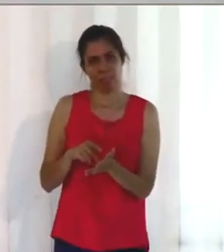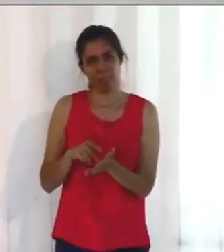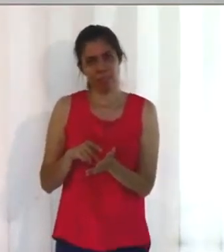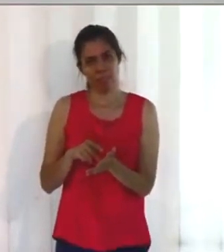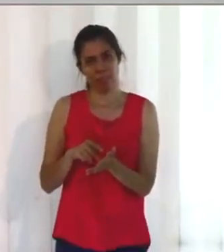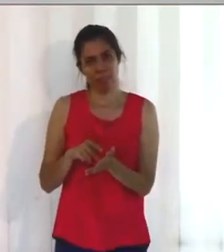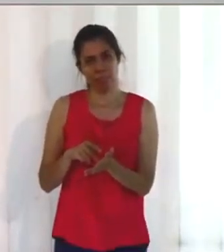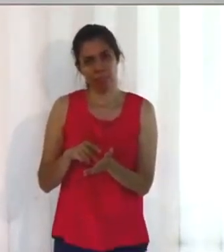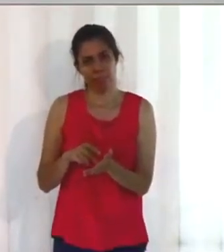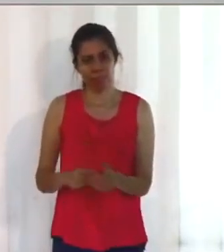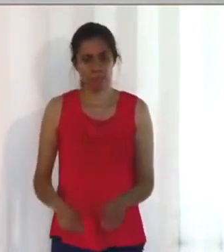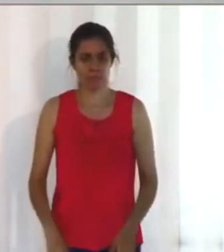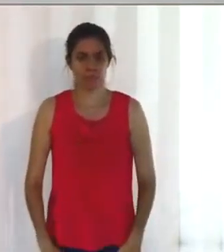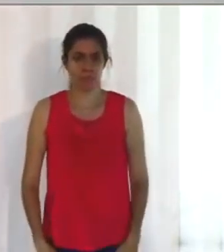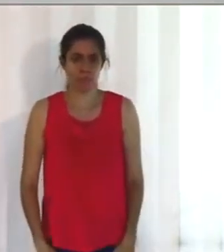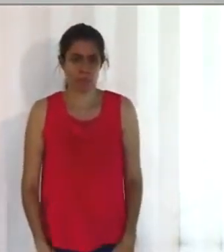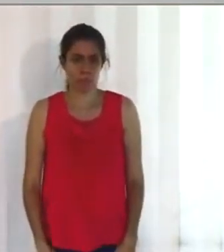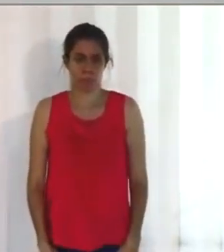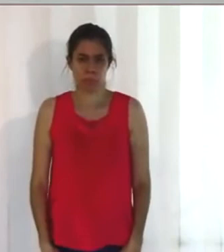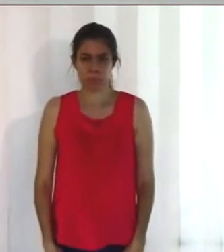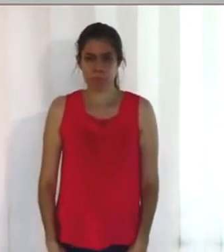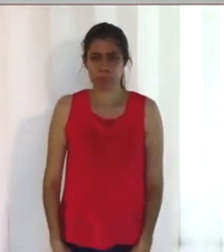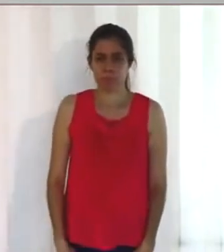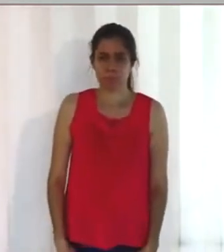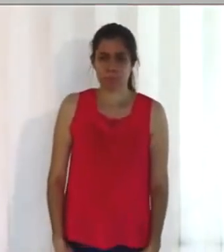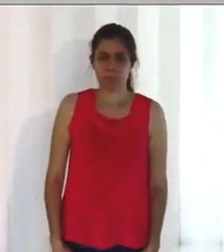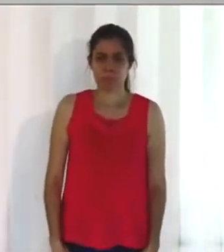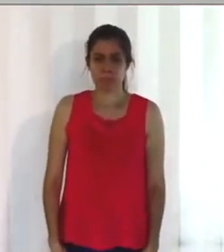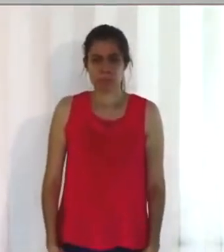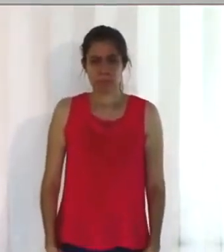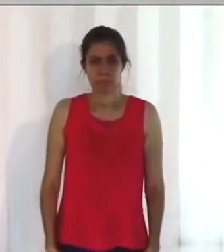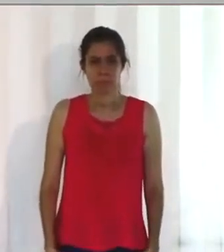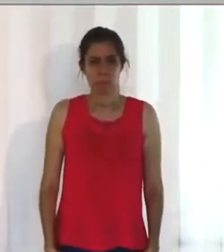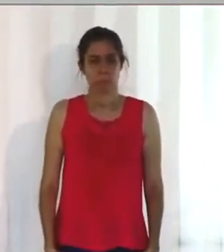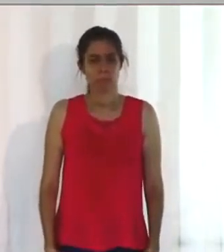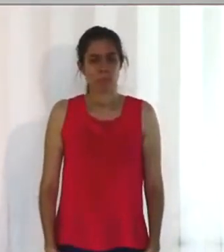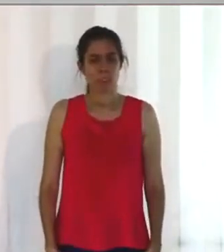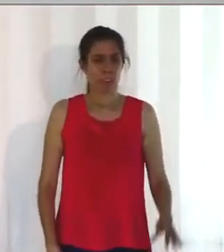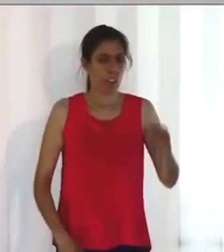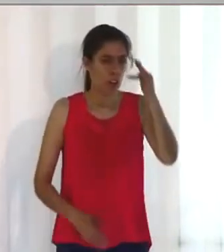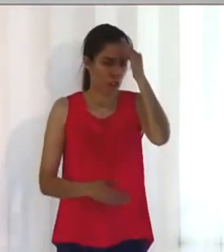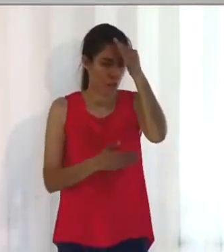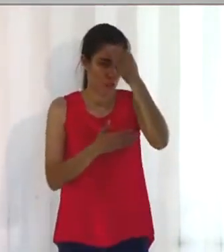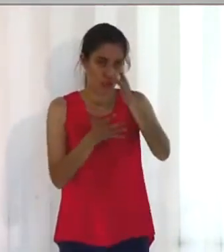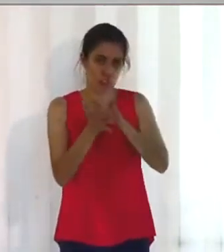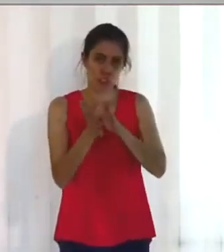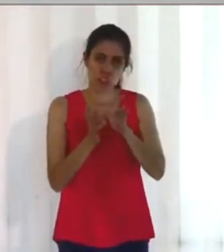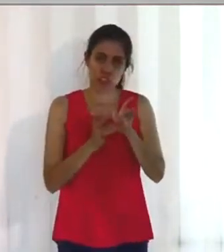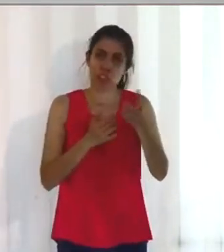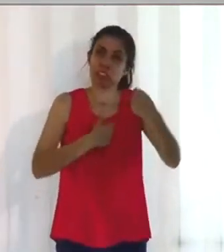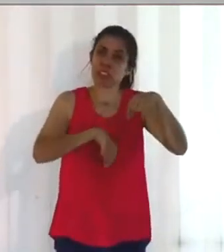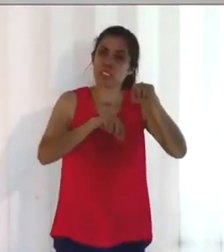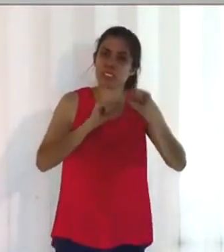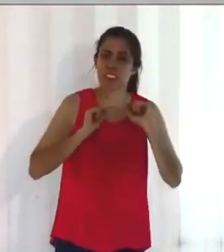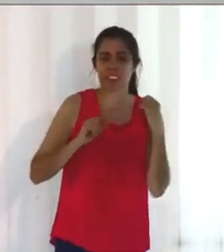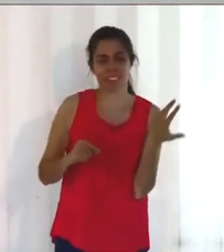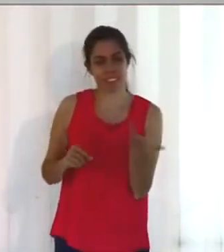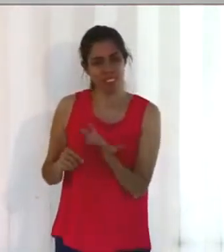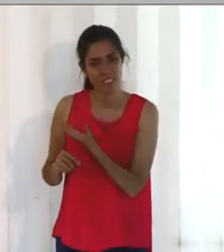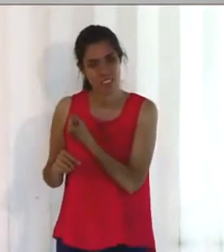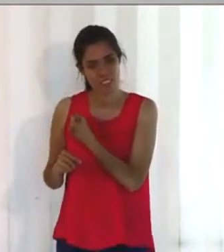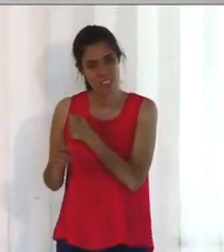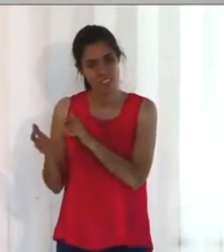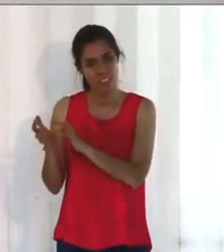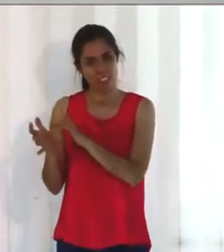encontrarão salvação. Essa é a fé. A fé em Jesus Cristo gera a salvação. E o Senhor Jesus Cristo é